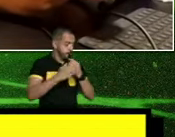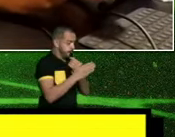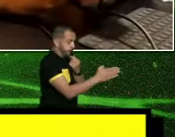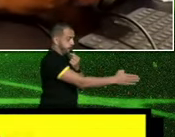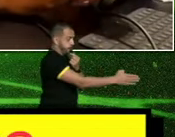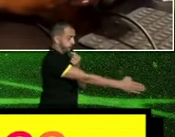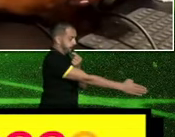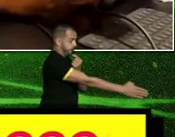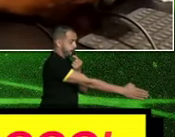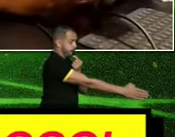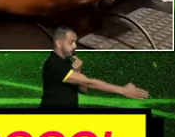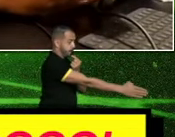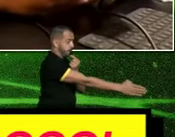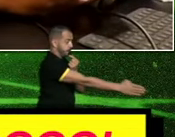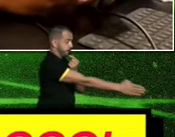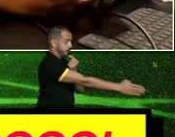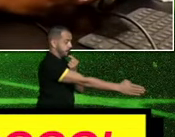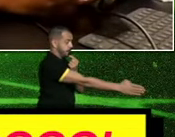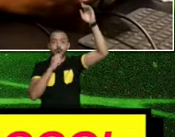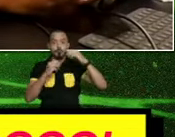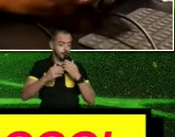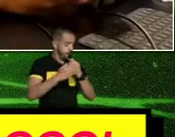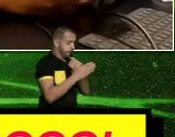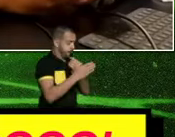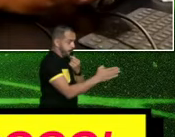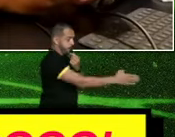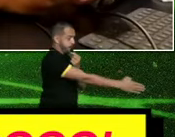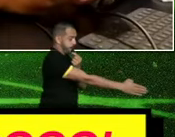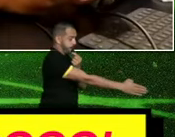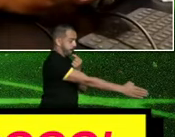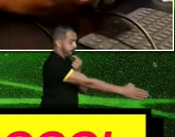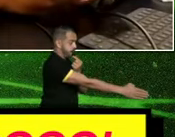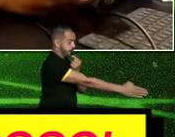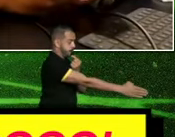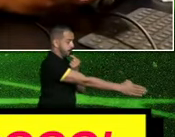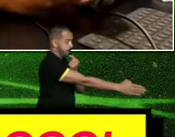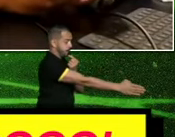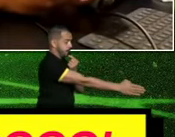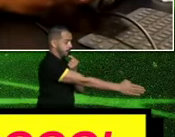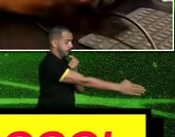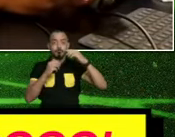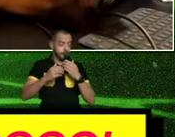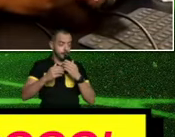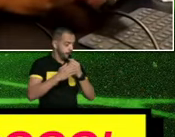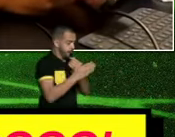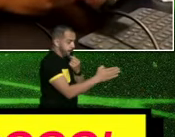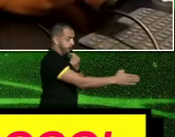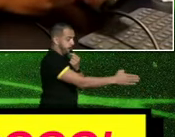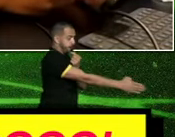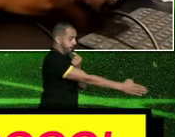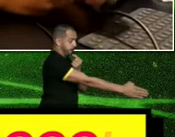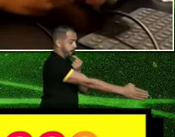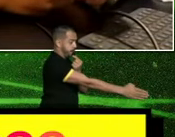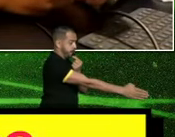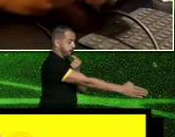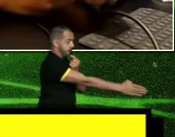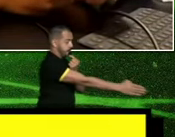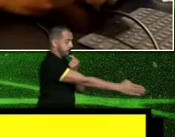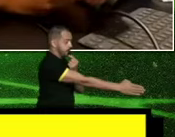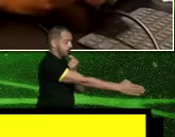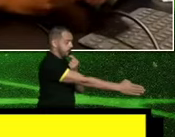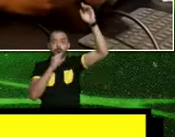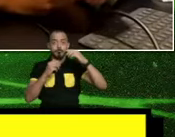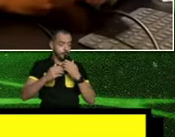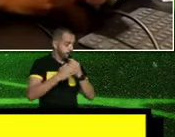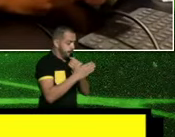rede Gustavo scarp é gol de craque é gol do penta é gol de craque é gol do